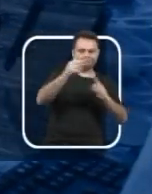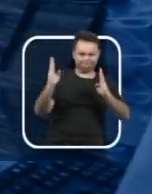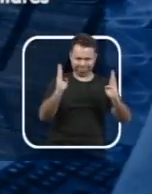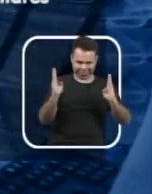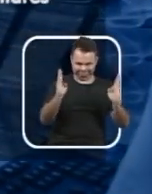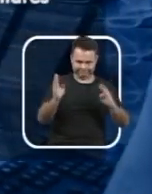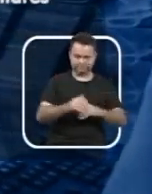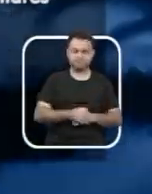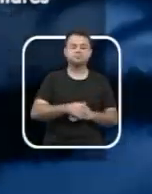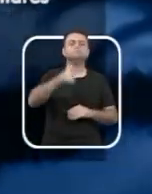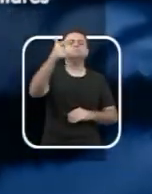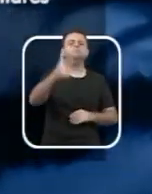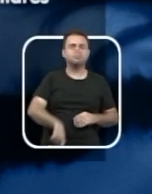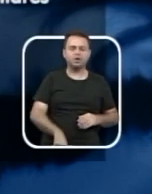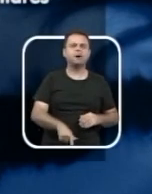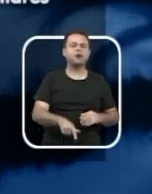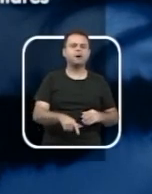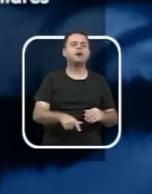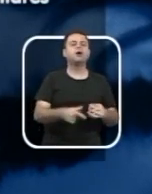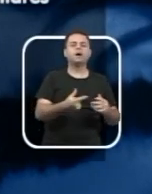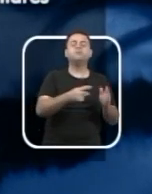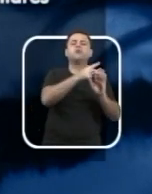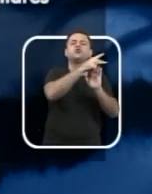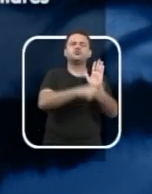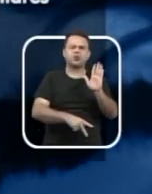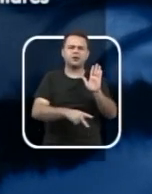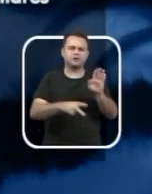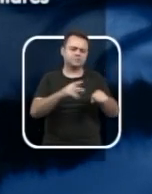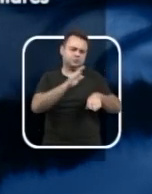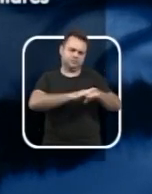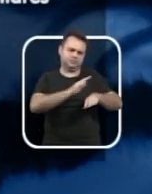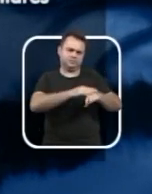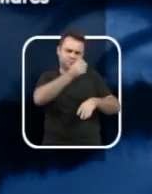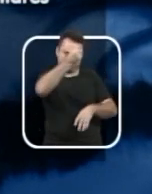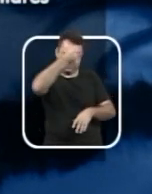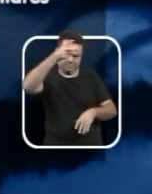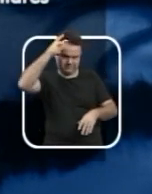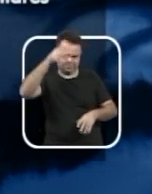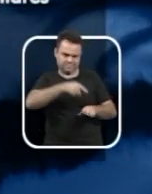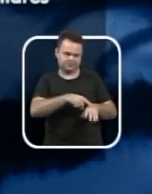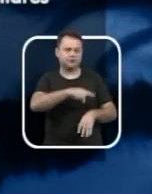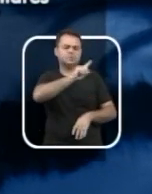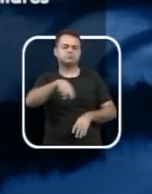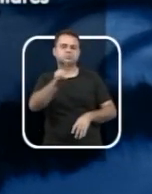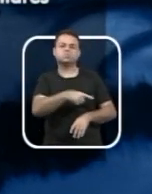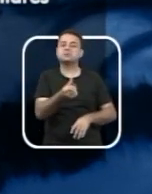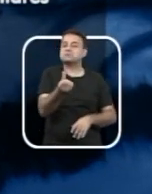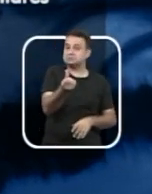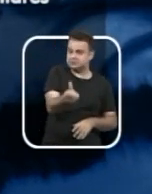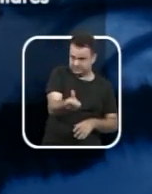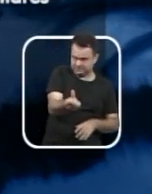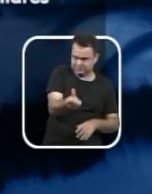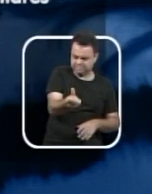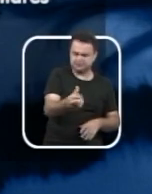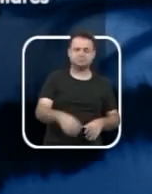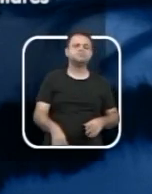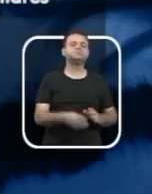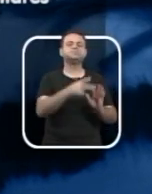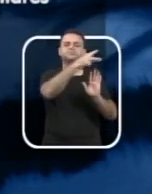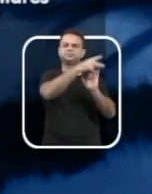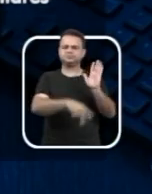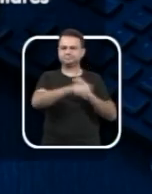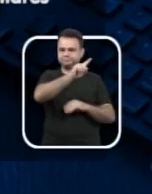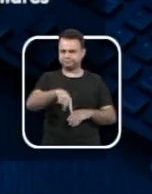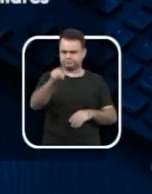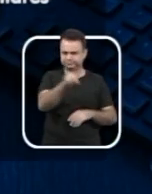sessão. Foram protocolados 6 vetos do prefeito a projetos aprovados pelos vereadores. Veto total